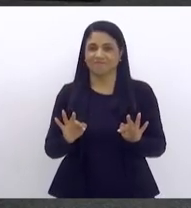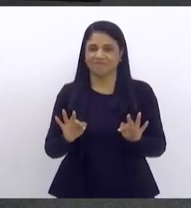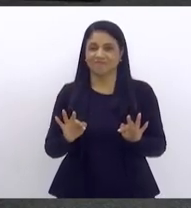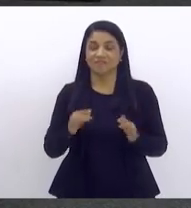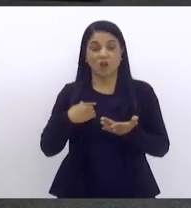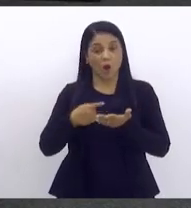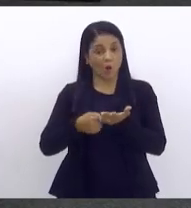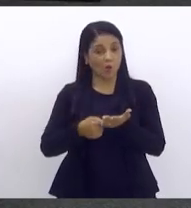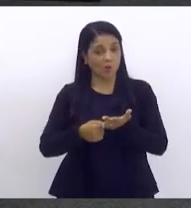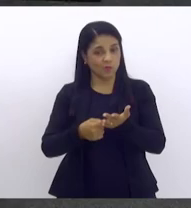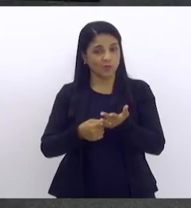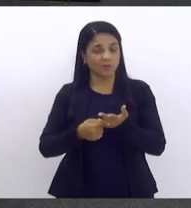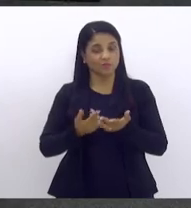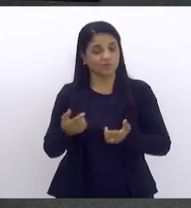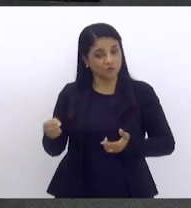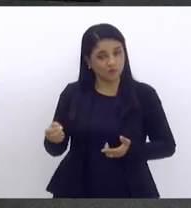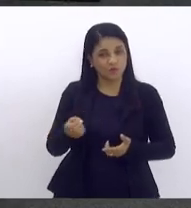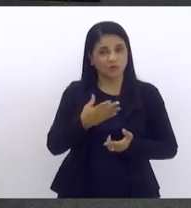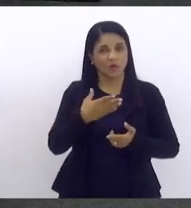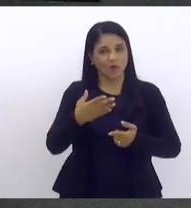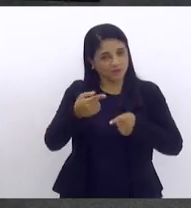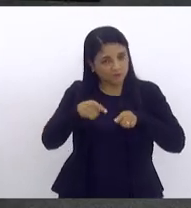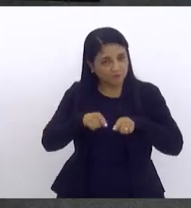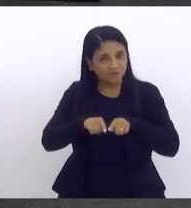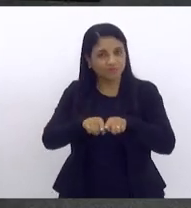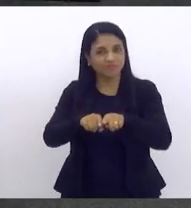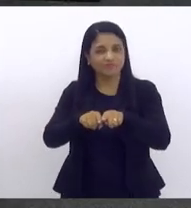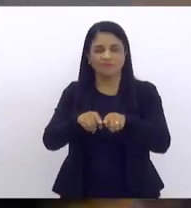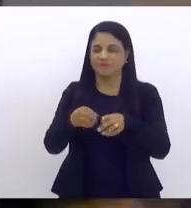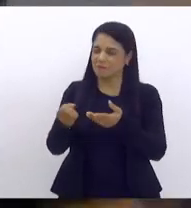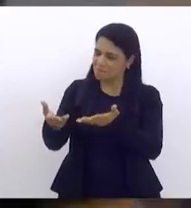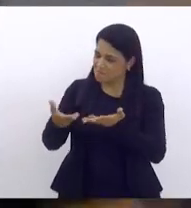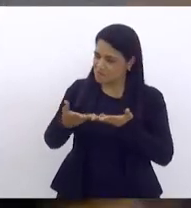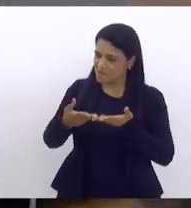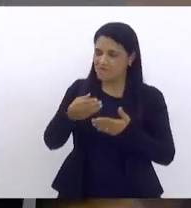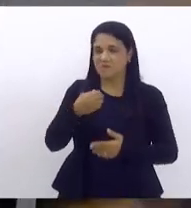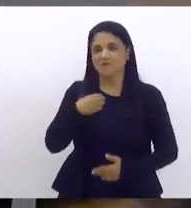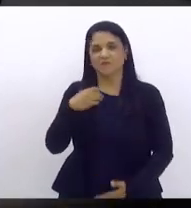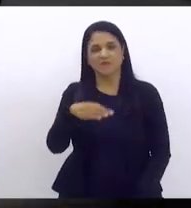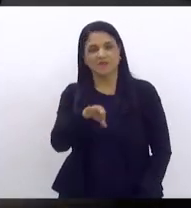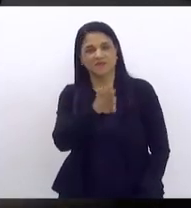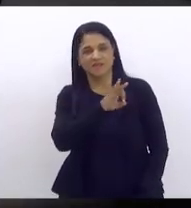combinamos fazer novas parcerias. Bem-vindo, delegado Carlos Augusto.